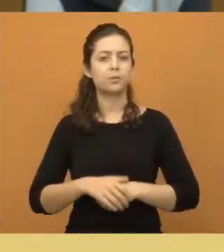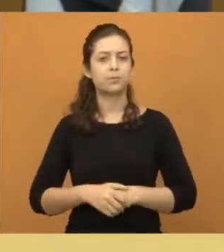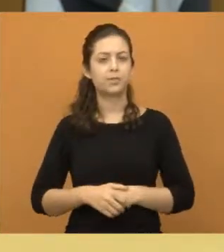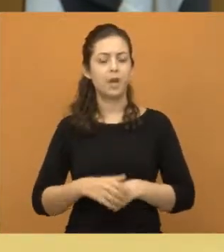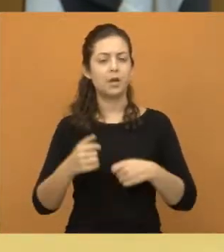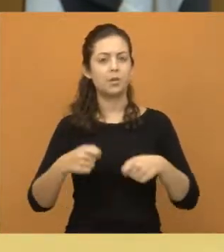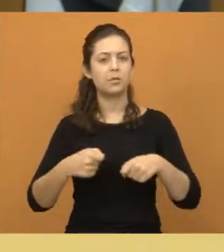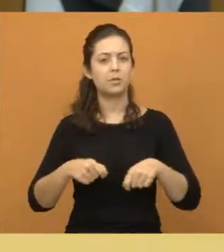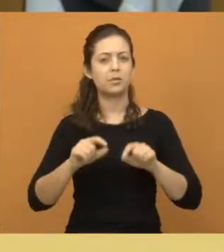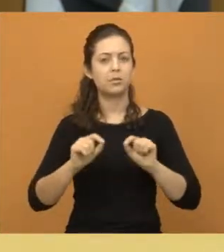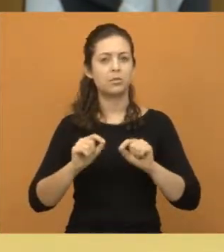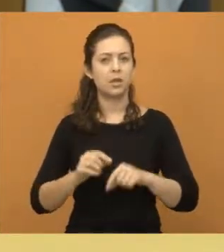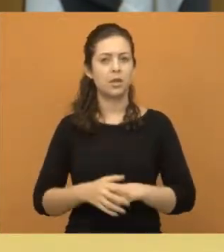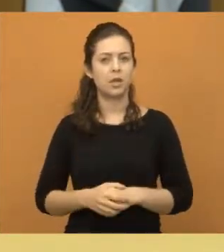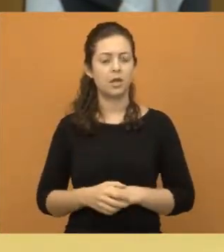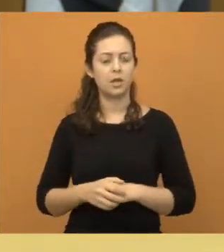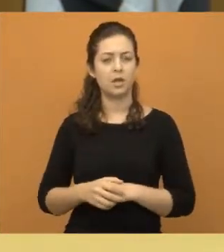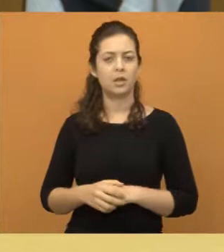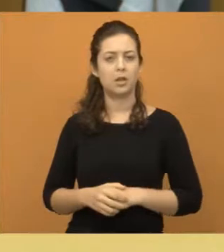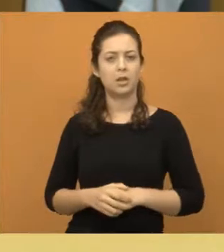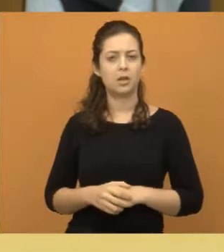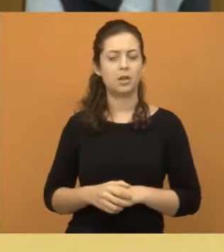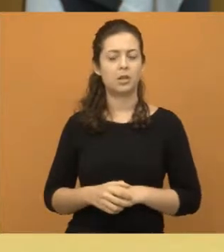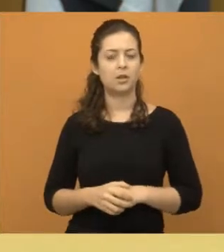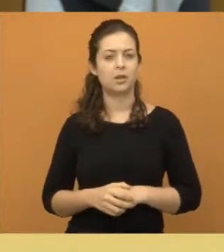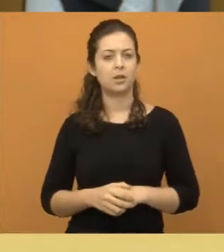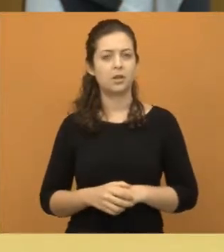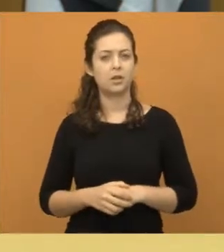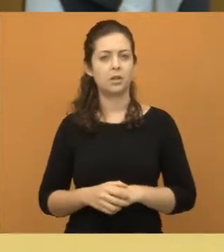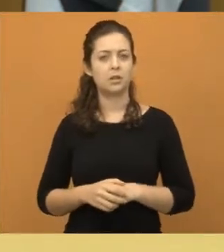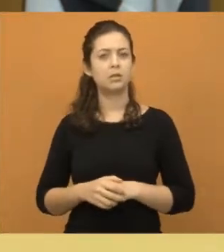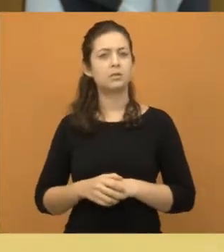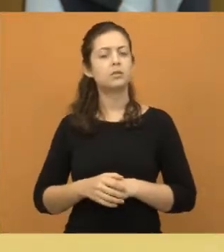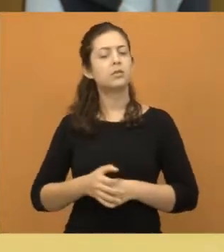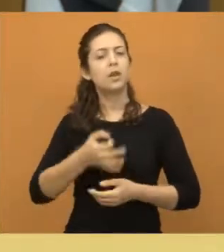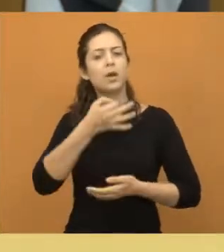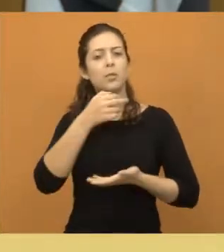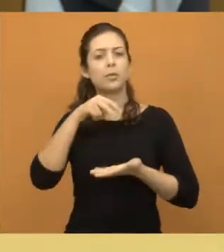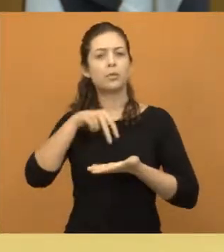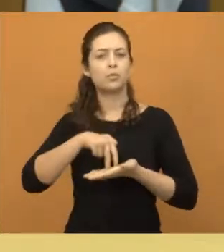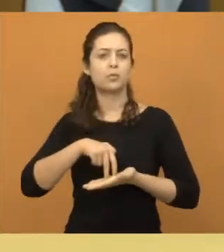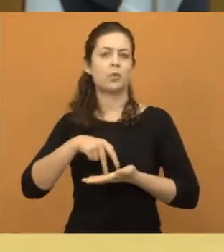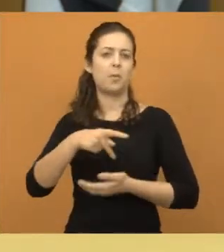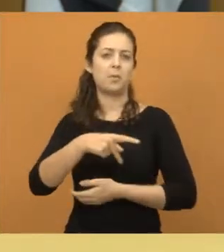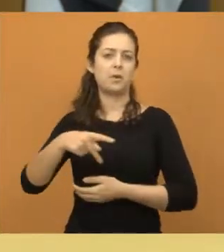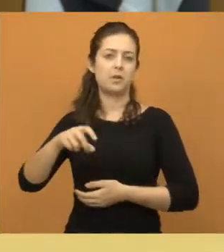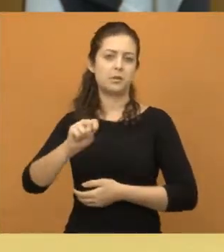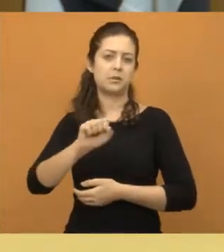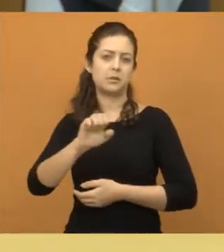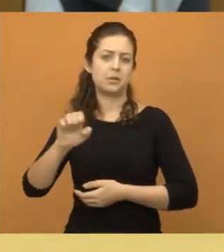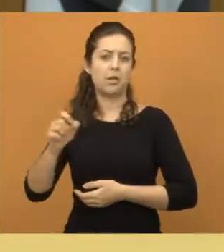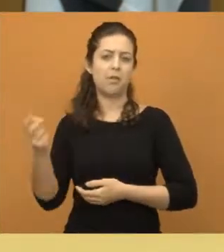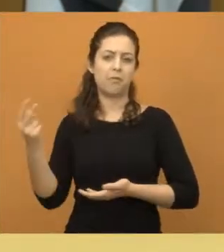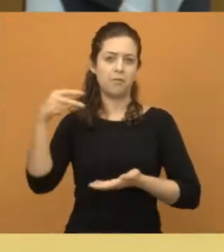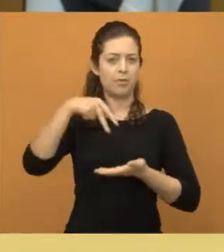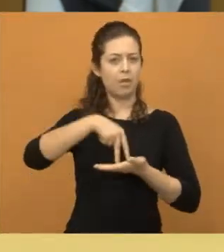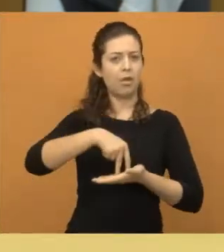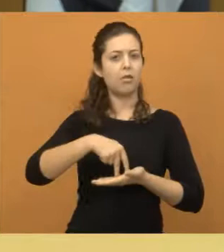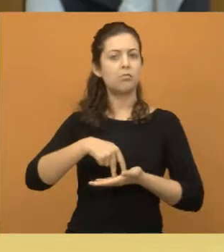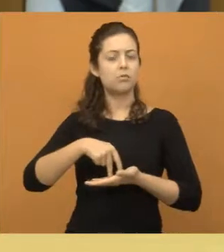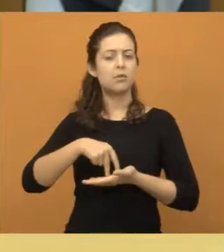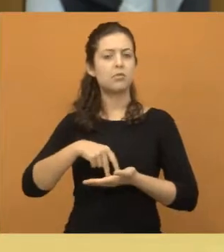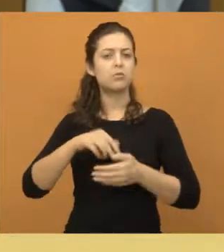caso da gente ter um posicionamento do presidente do SAI, que ele viesse até essa